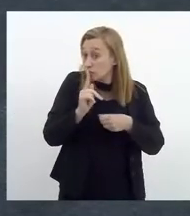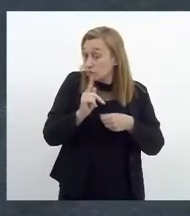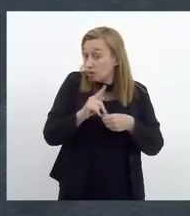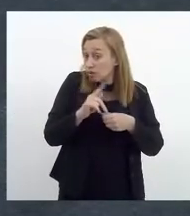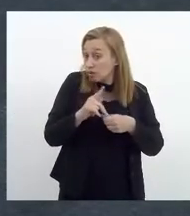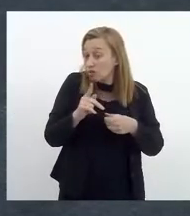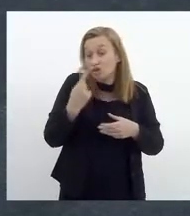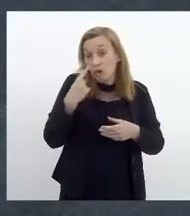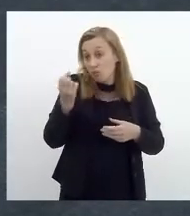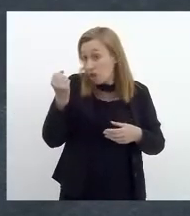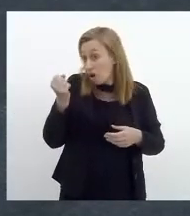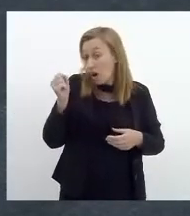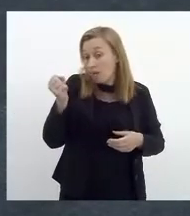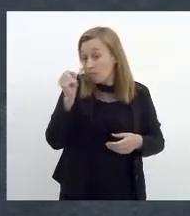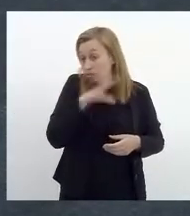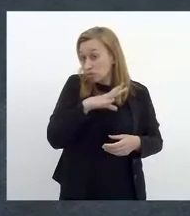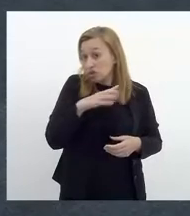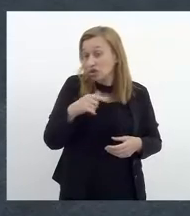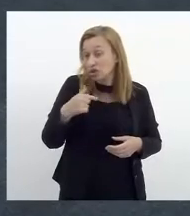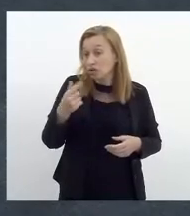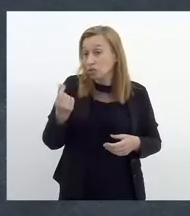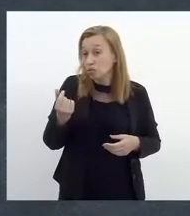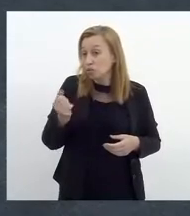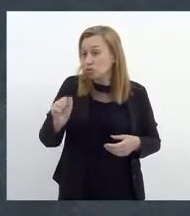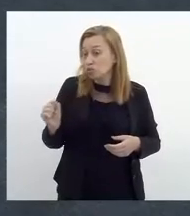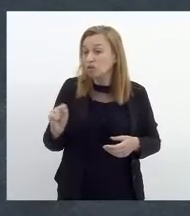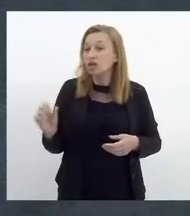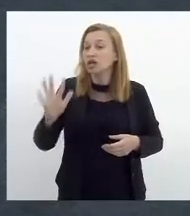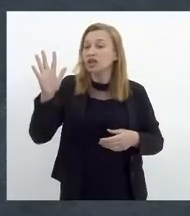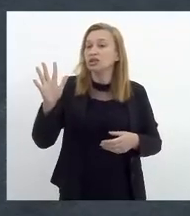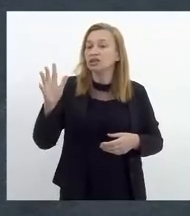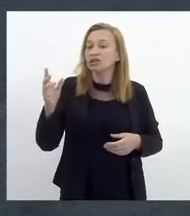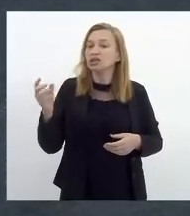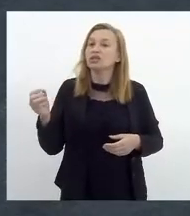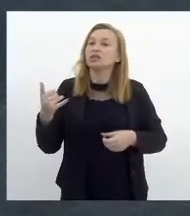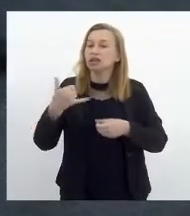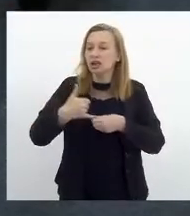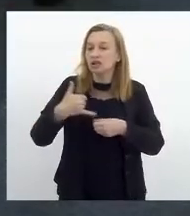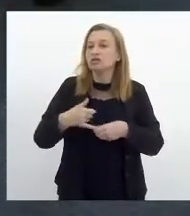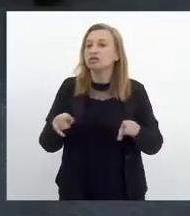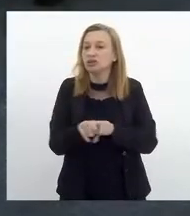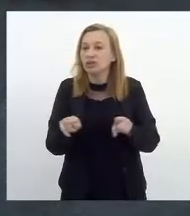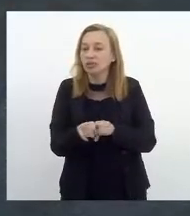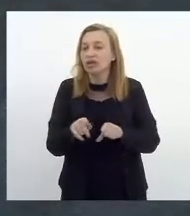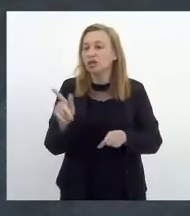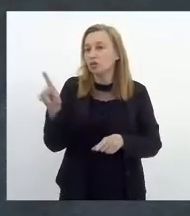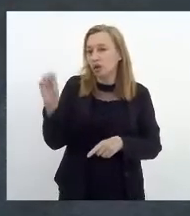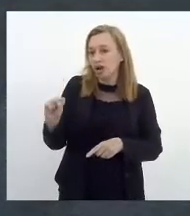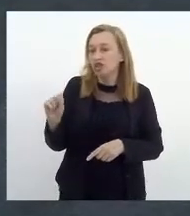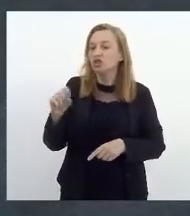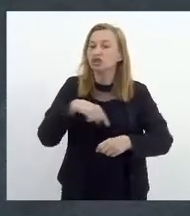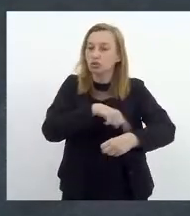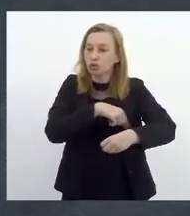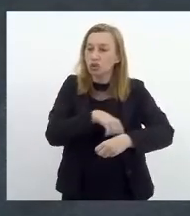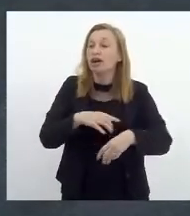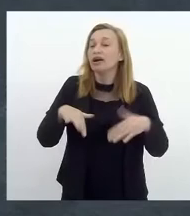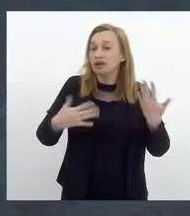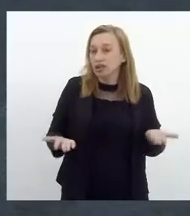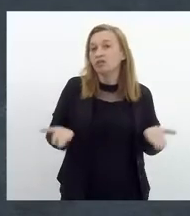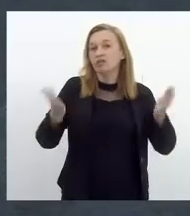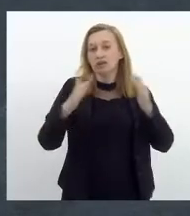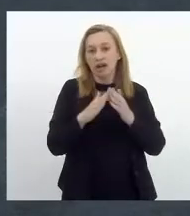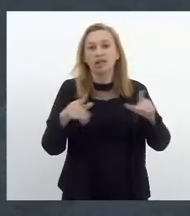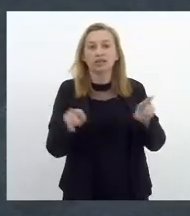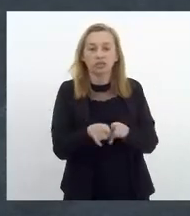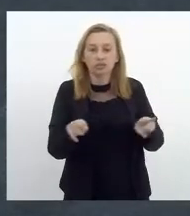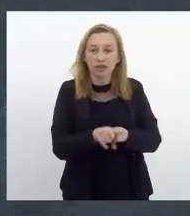um absurdo. A gente tem um aumento abusivo na gasolina e no gás de cozinha. Então, essa casa